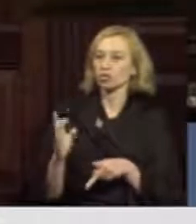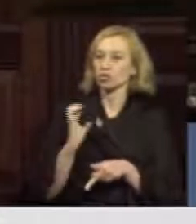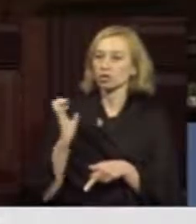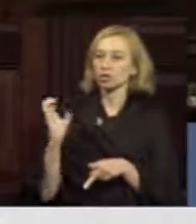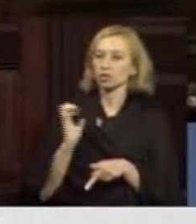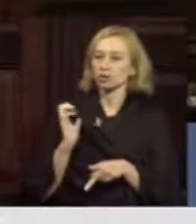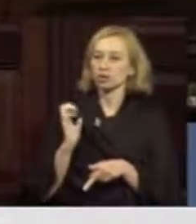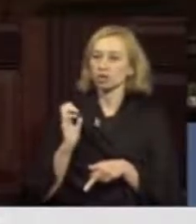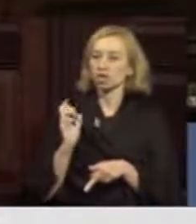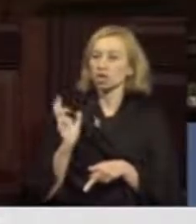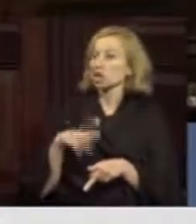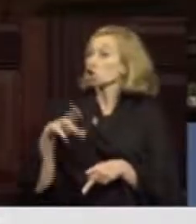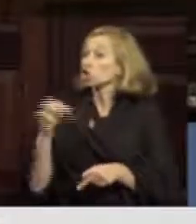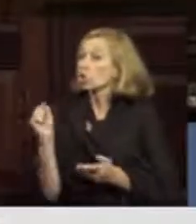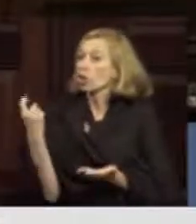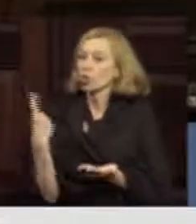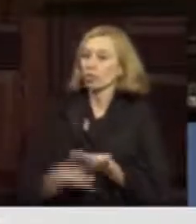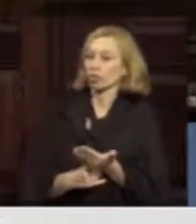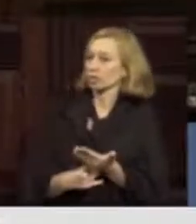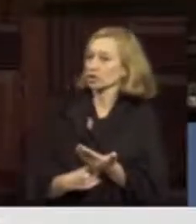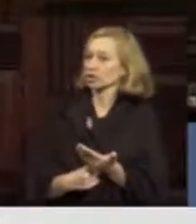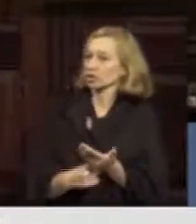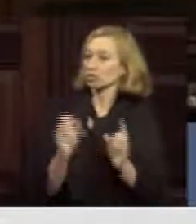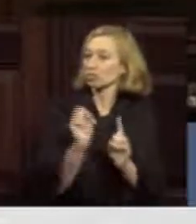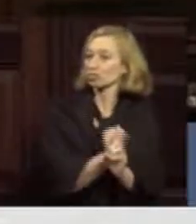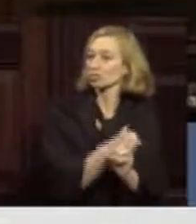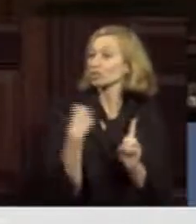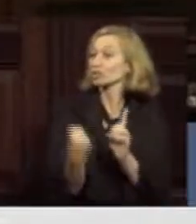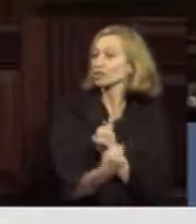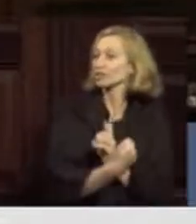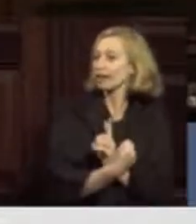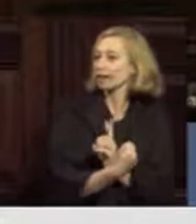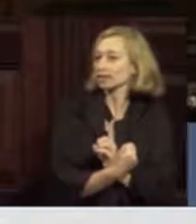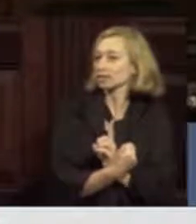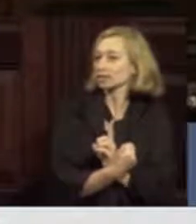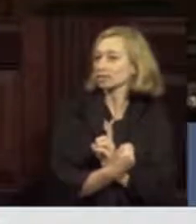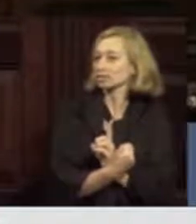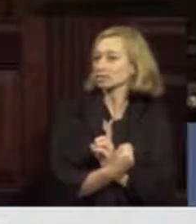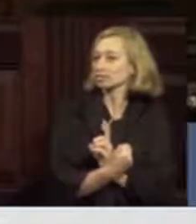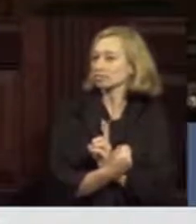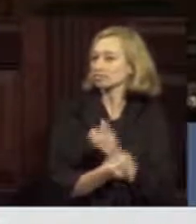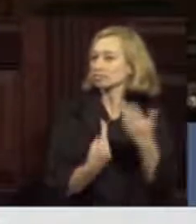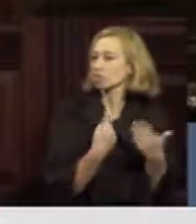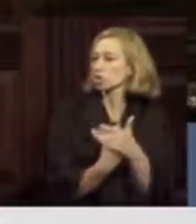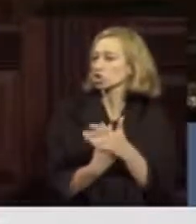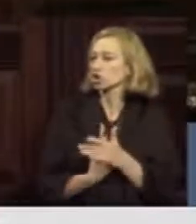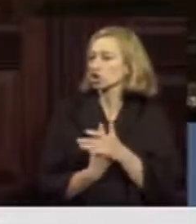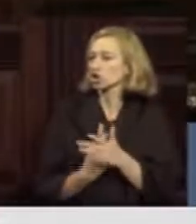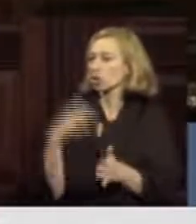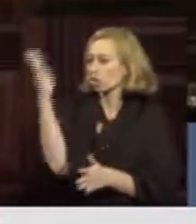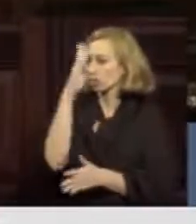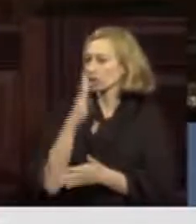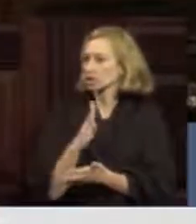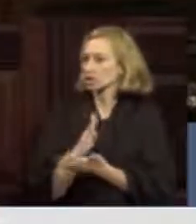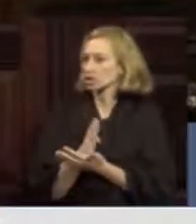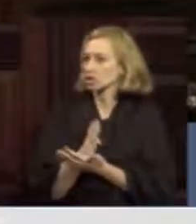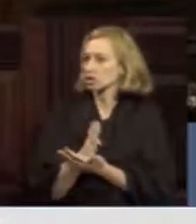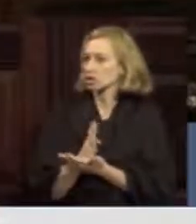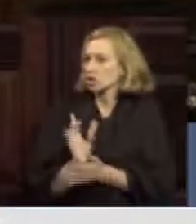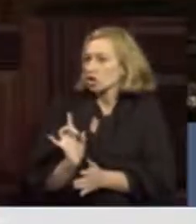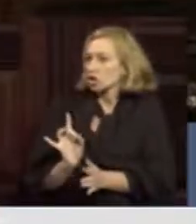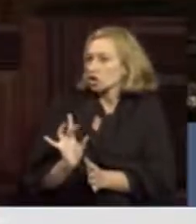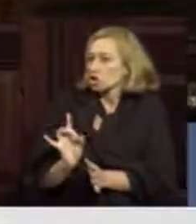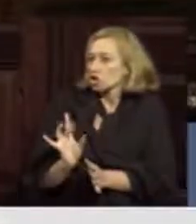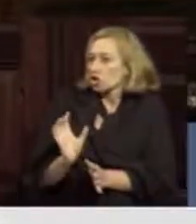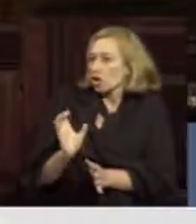um compromisso com a nação, nunca teve um compromisso de defesa do Brasil, sempre teve um compromisso de defesa dos